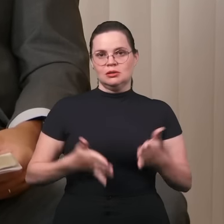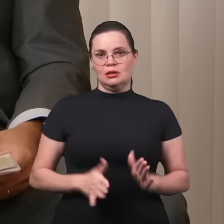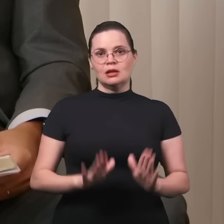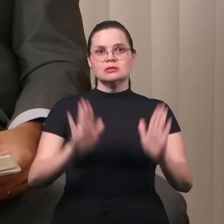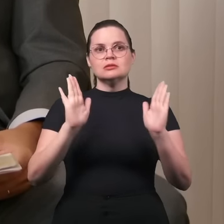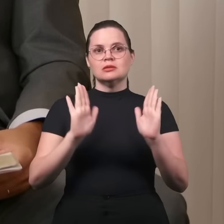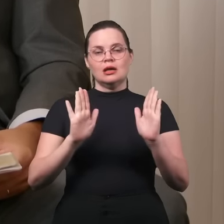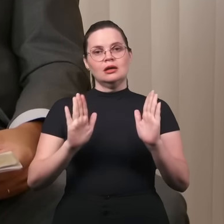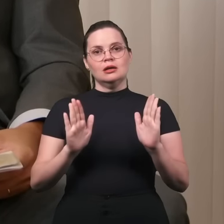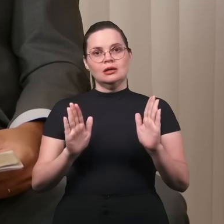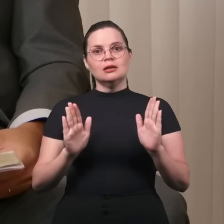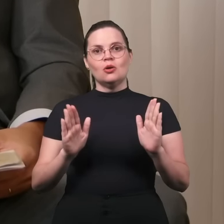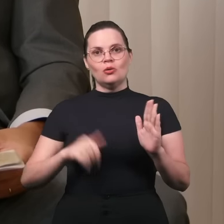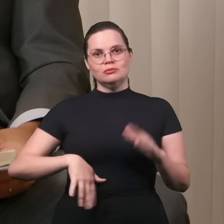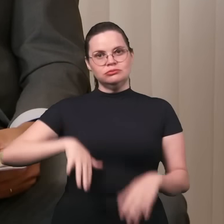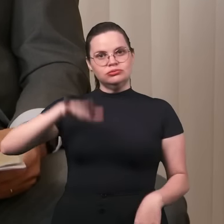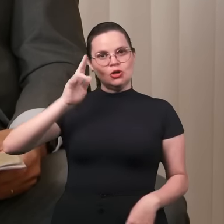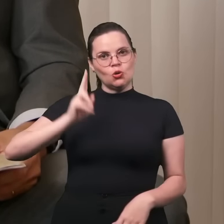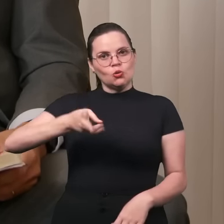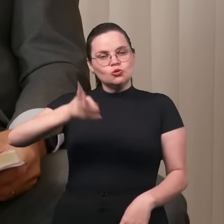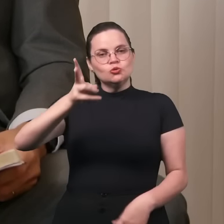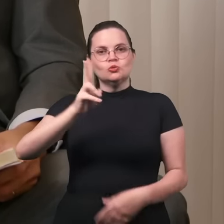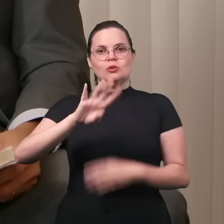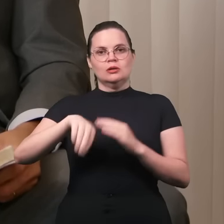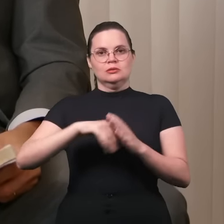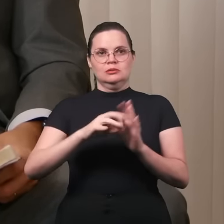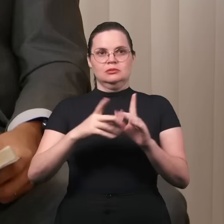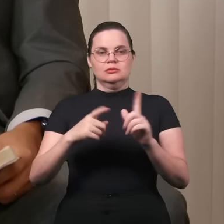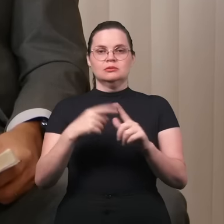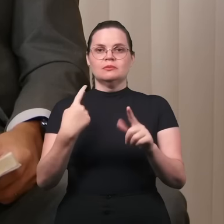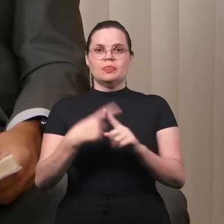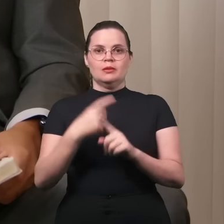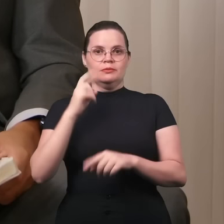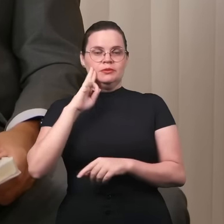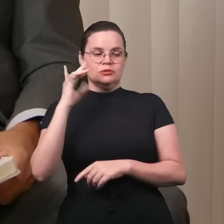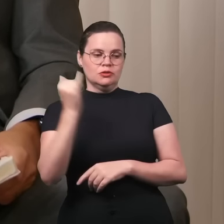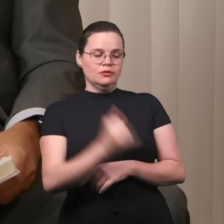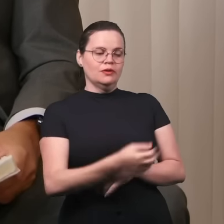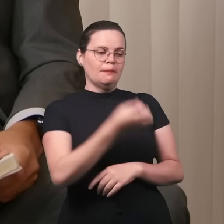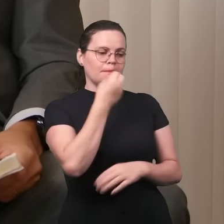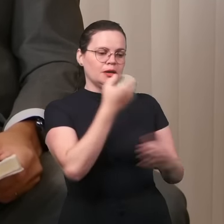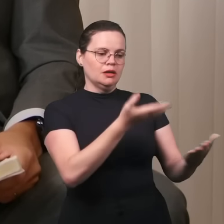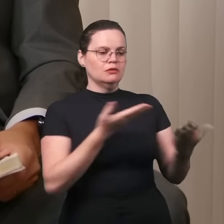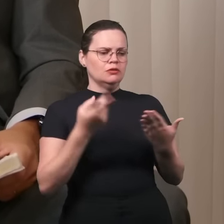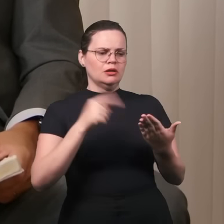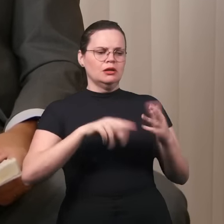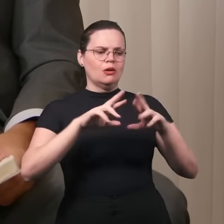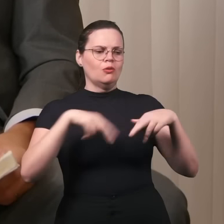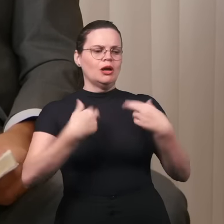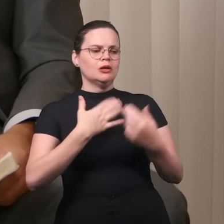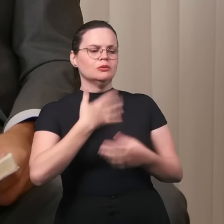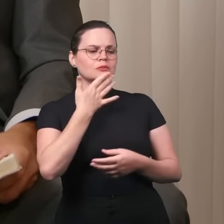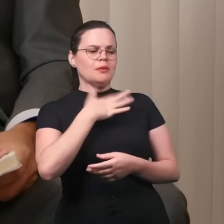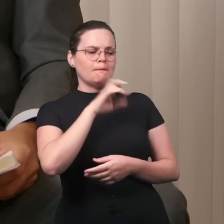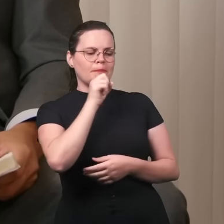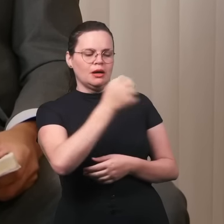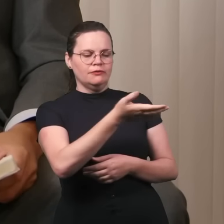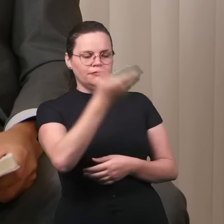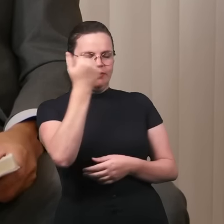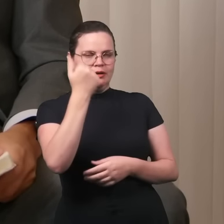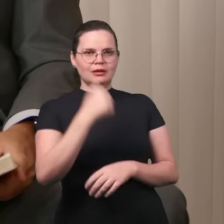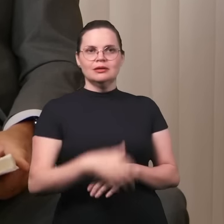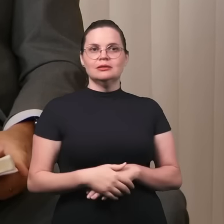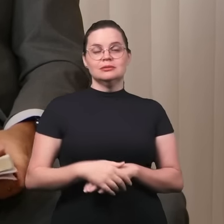Da boca do Senhor, ele dirá, vinde benditos de meu Pai, que né? coisa e vai maravilhosa, chamar né? pelo